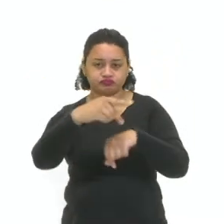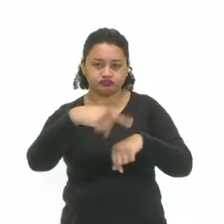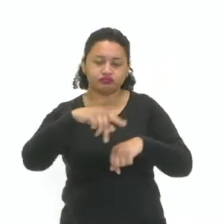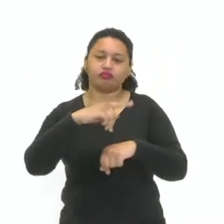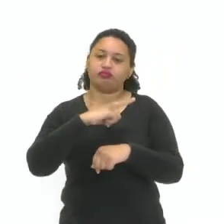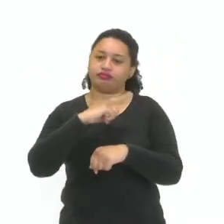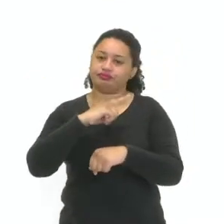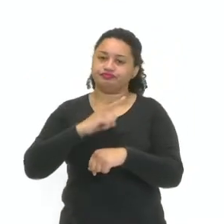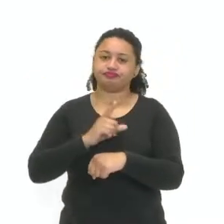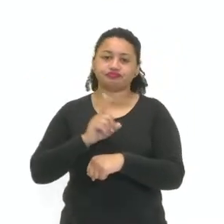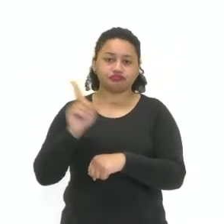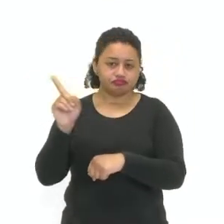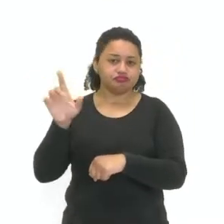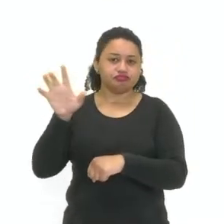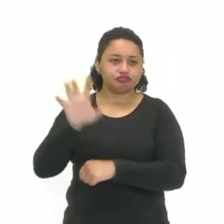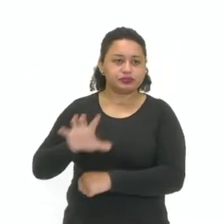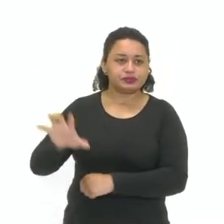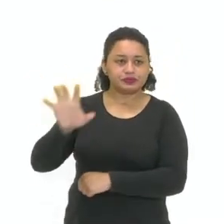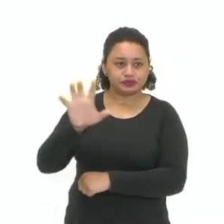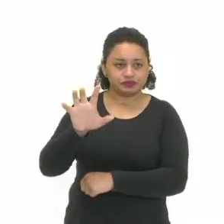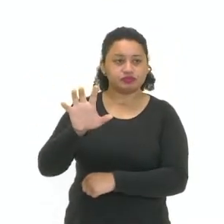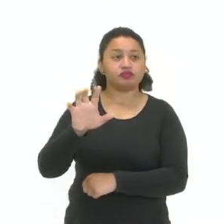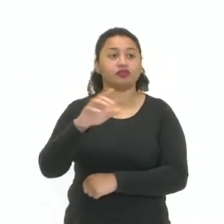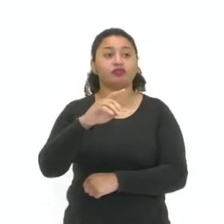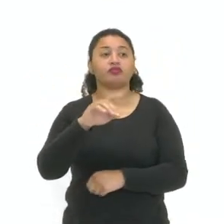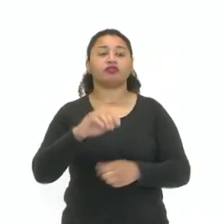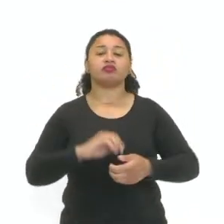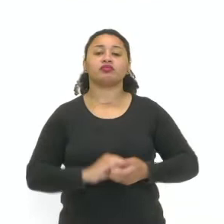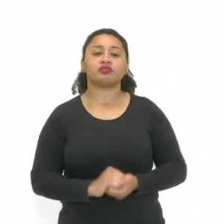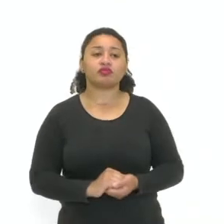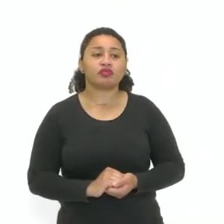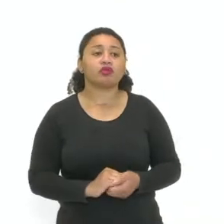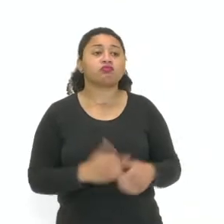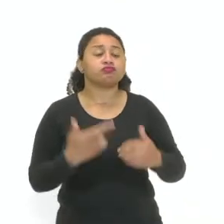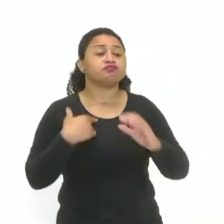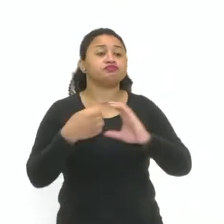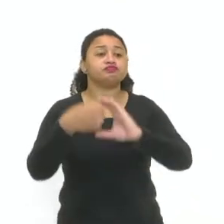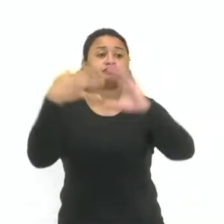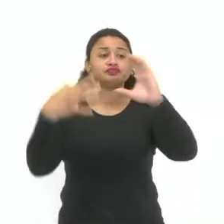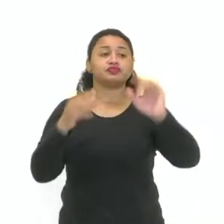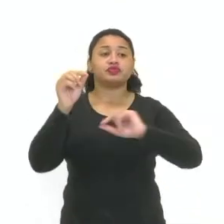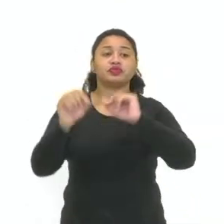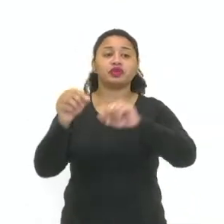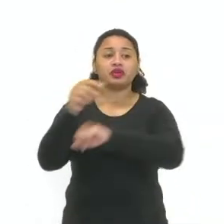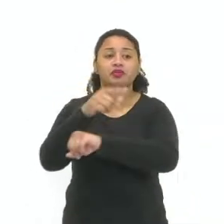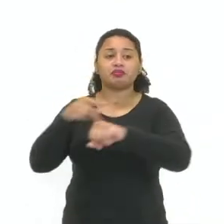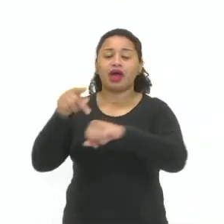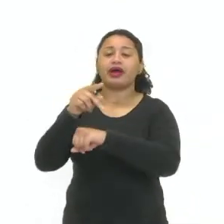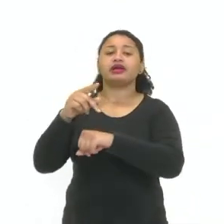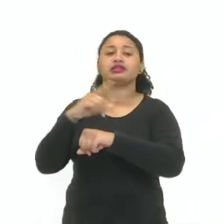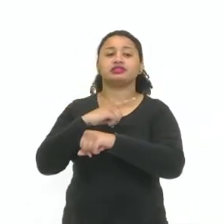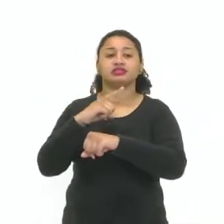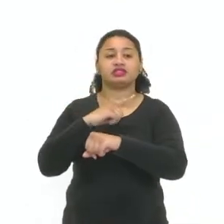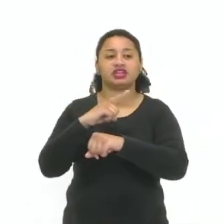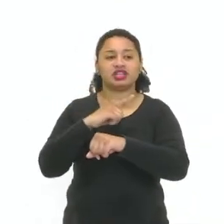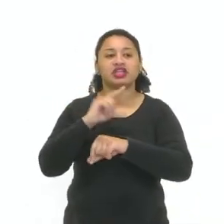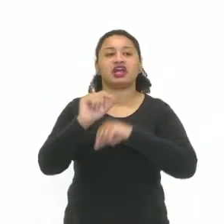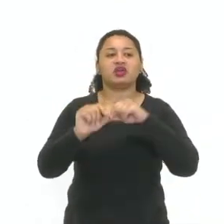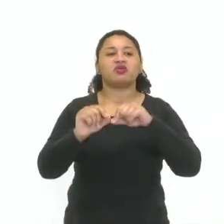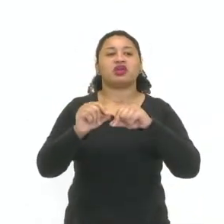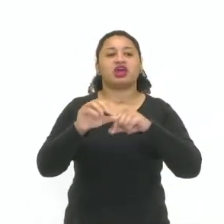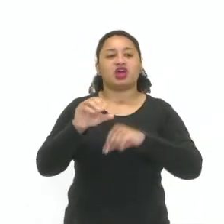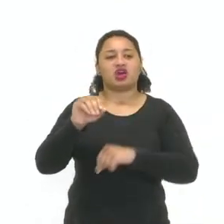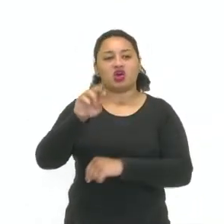Equatorial ali, São Tomé e Príncipe, dessa região aí. Características, são países exportadores de cobre, que é um recurso